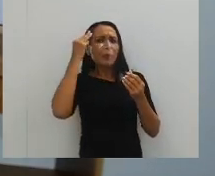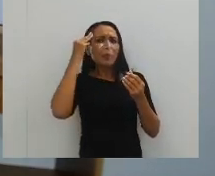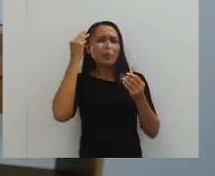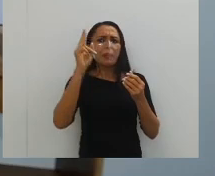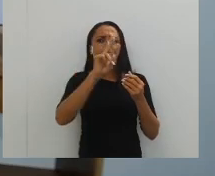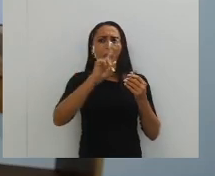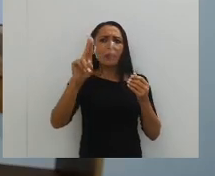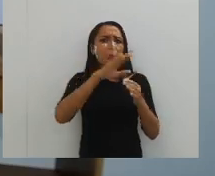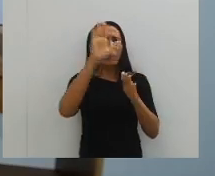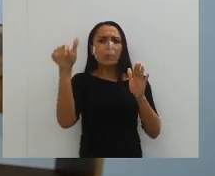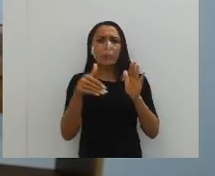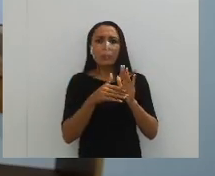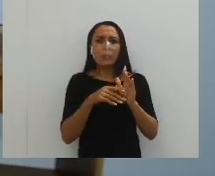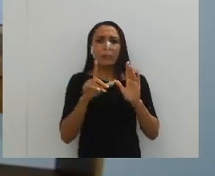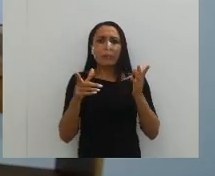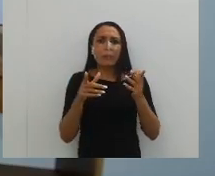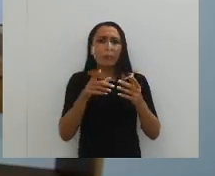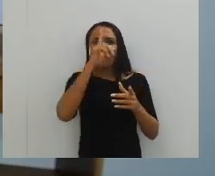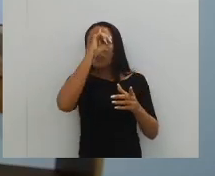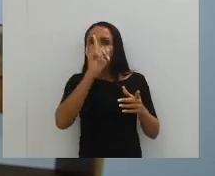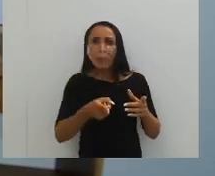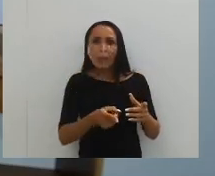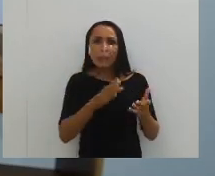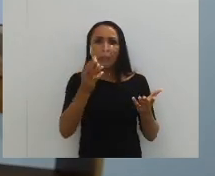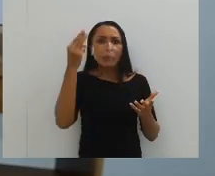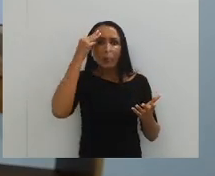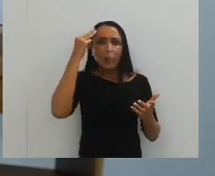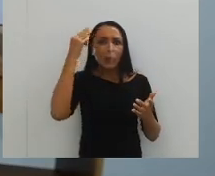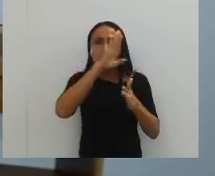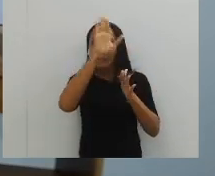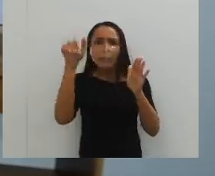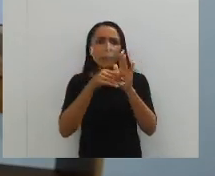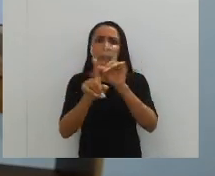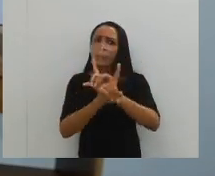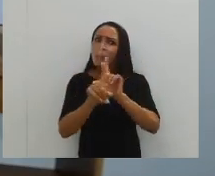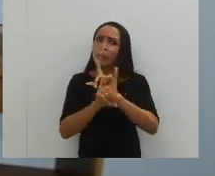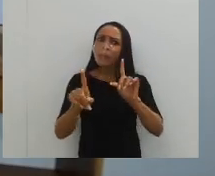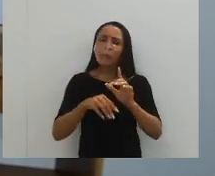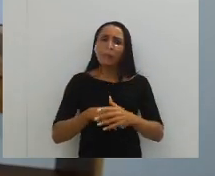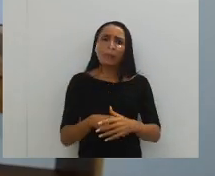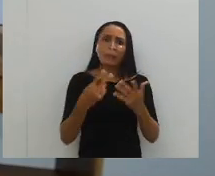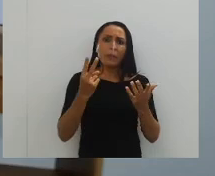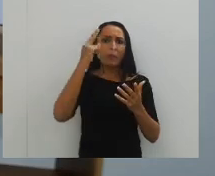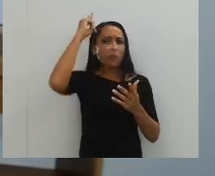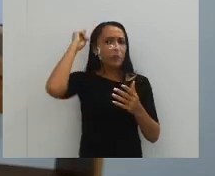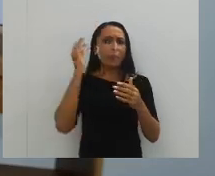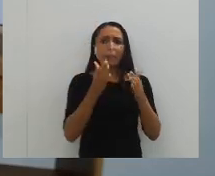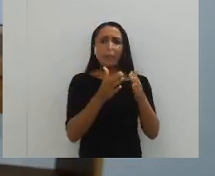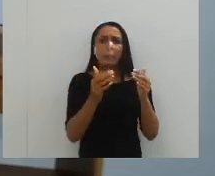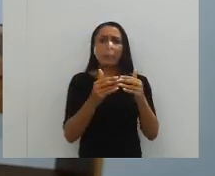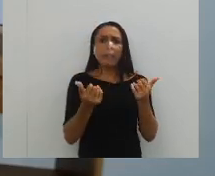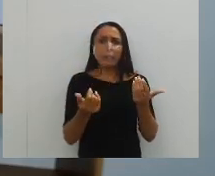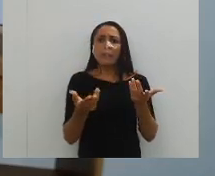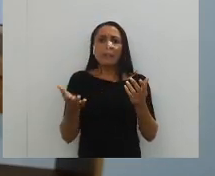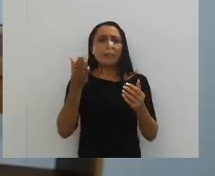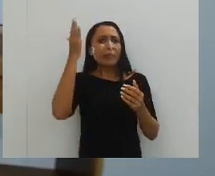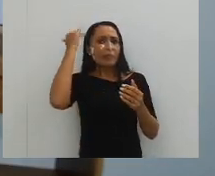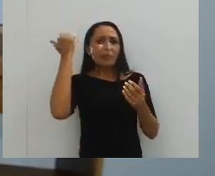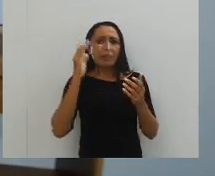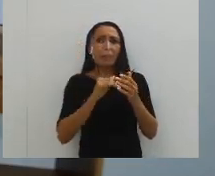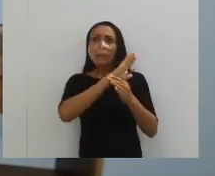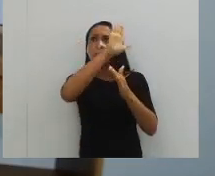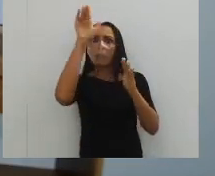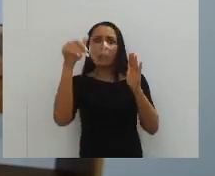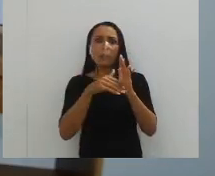mundo. Ei, menino, eu não estou mandando tu gravar nome científico de ninguém. E nem o vestibular vai pedir que você saiba nome científico de ninguém. Ninguém vai